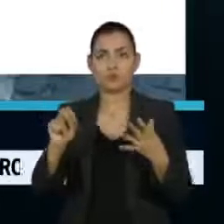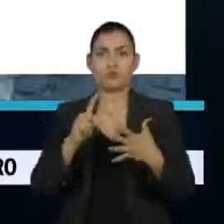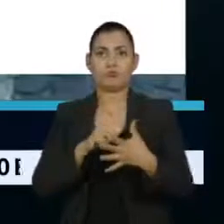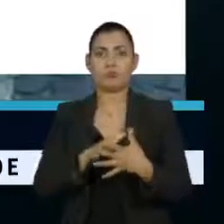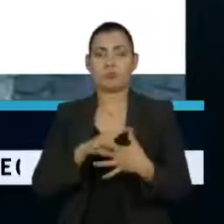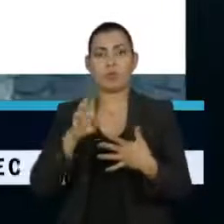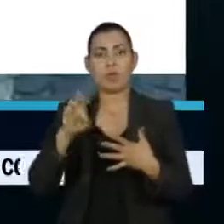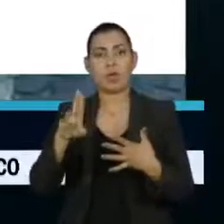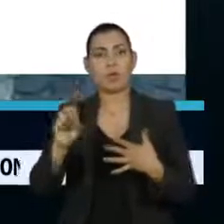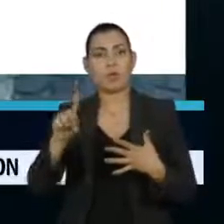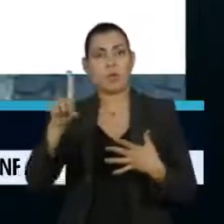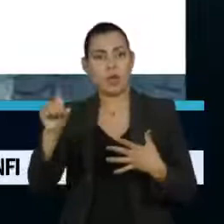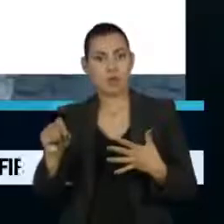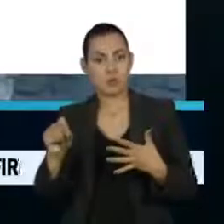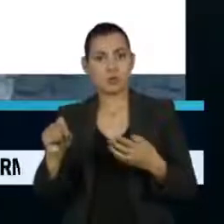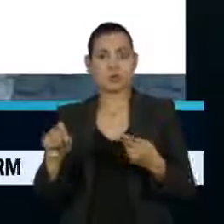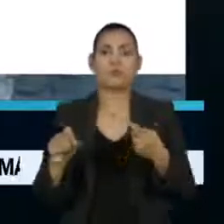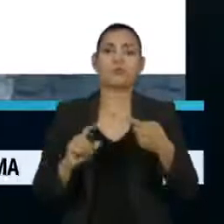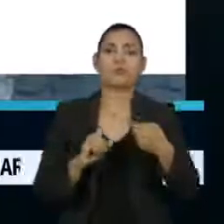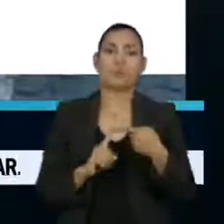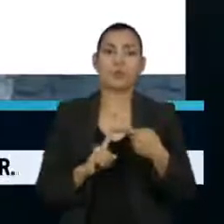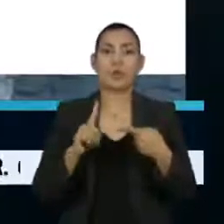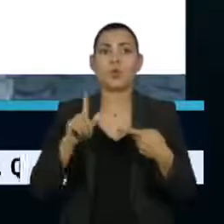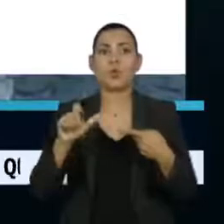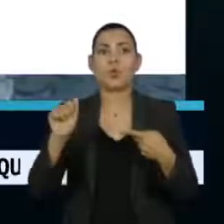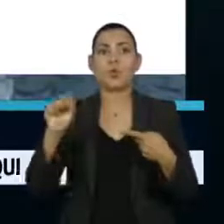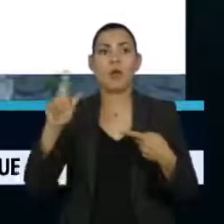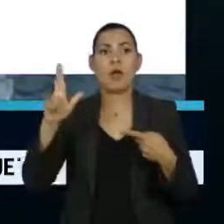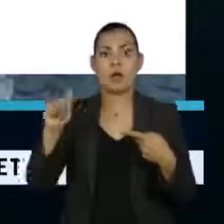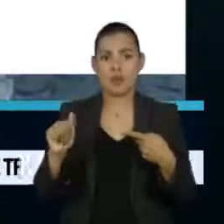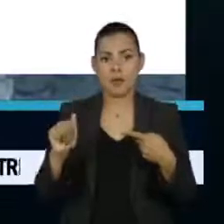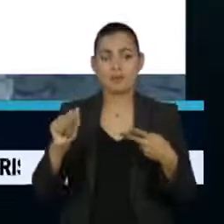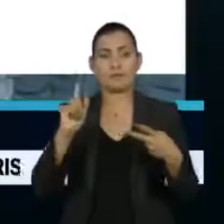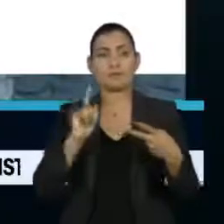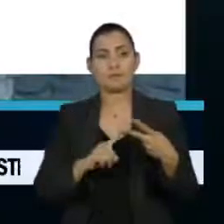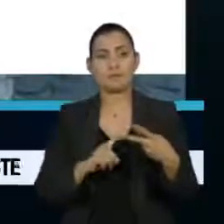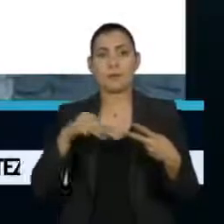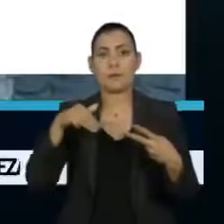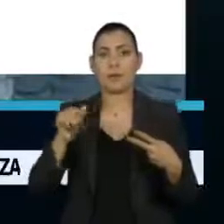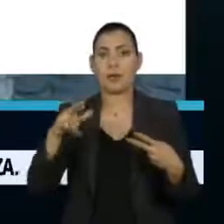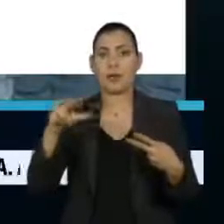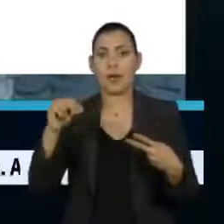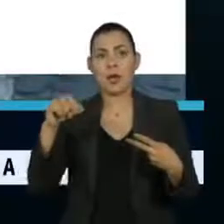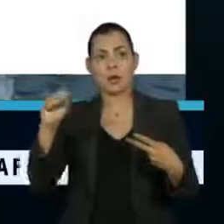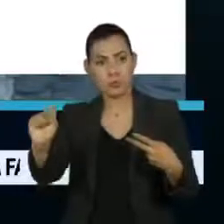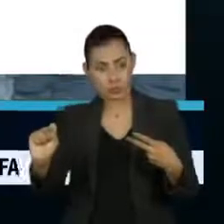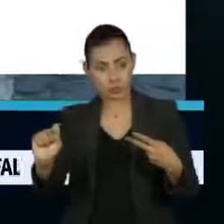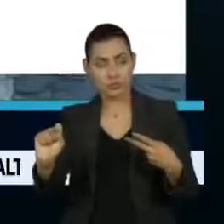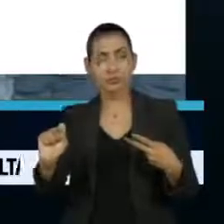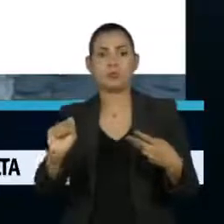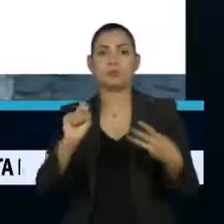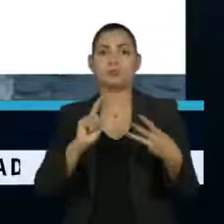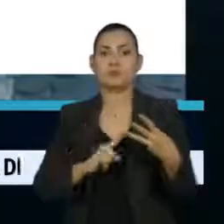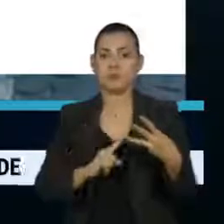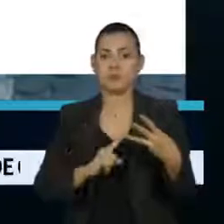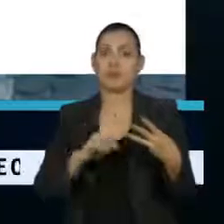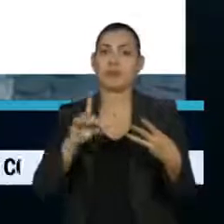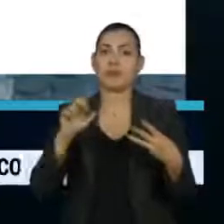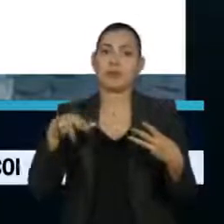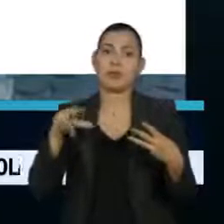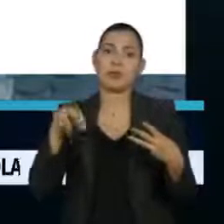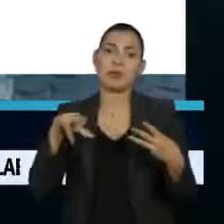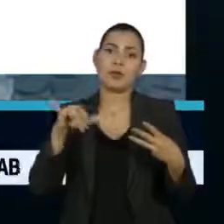Santos, Eduardo Silva, Luara Victoria de Oliveira, Marcos Paulo de Oliveira dos Santos,